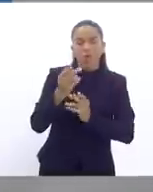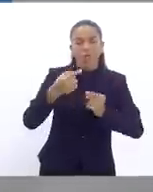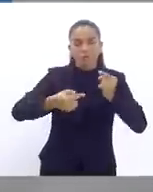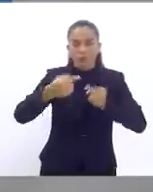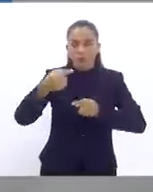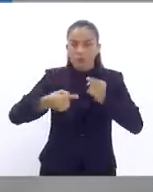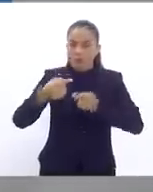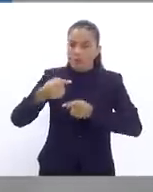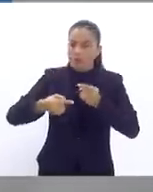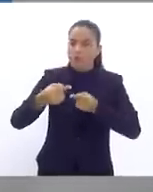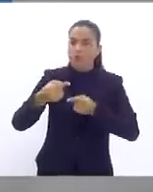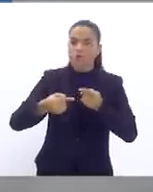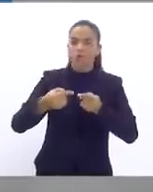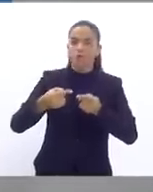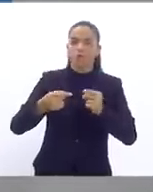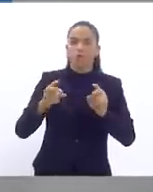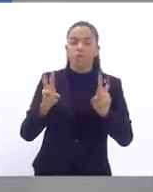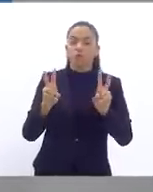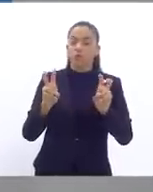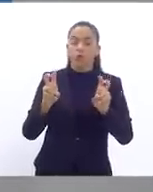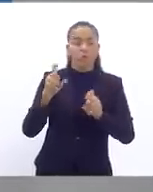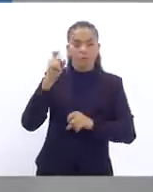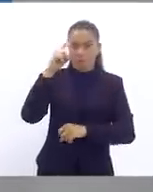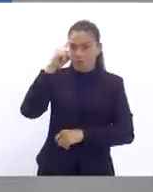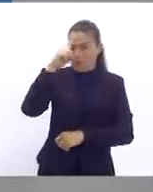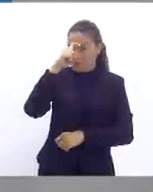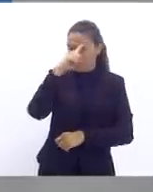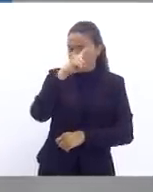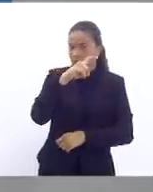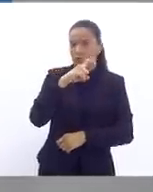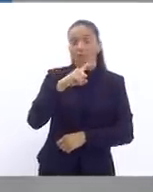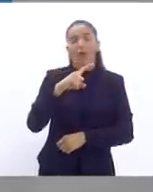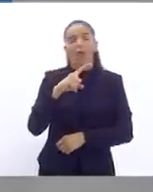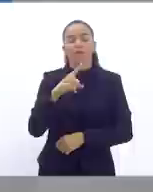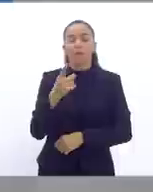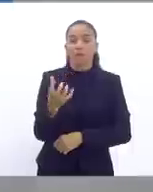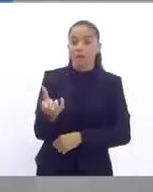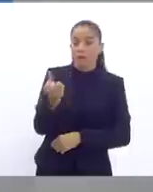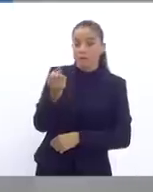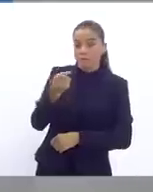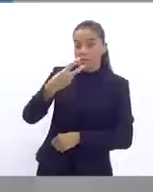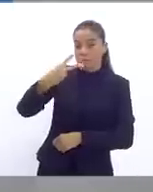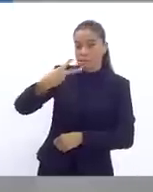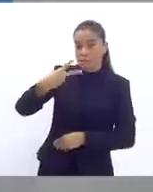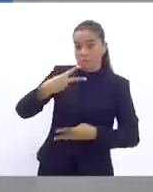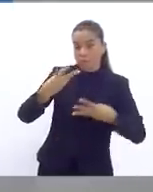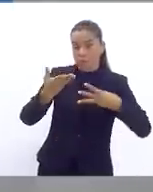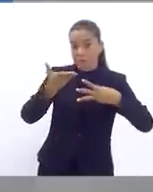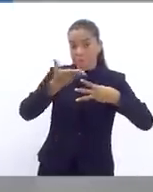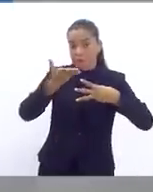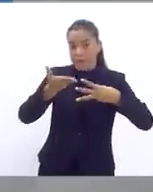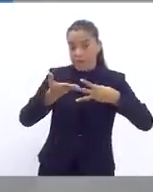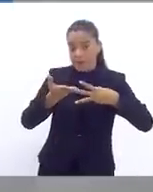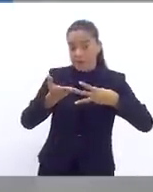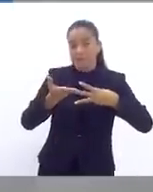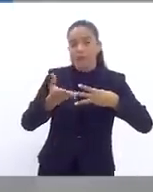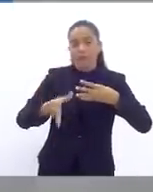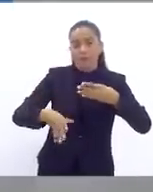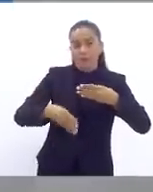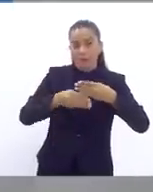discutir exatamente a dificuldade se receber a segunda parcela da recomposição salarial